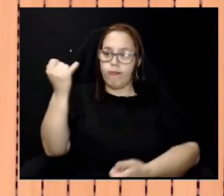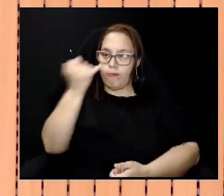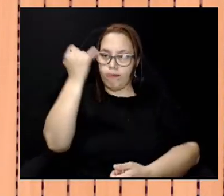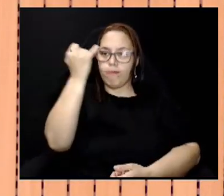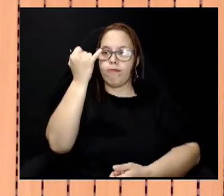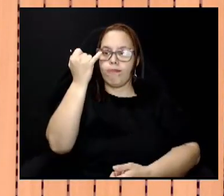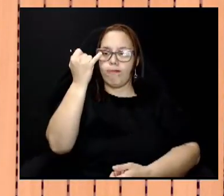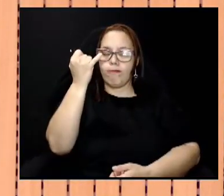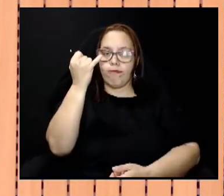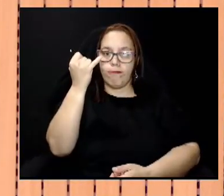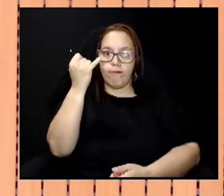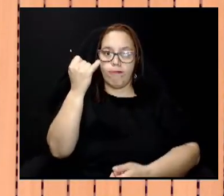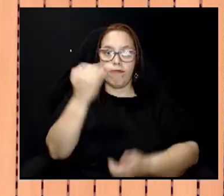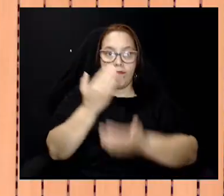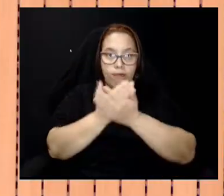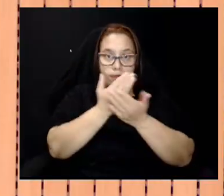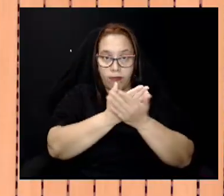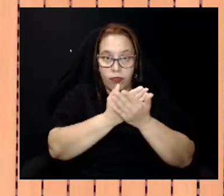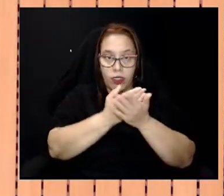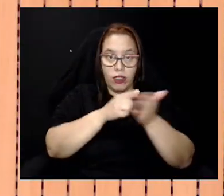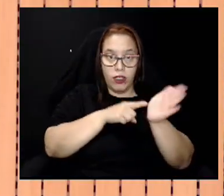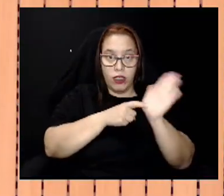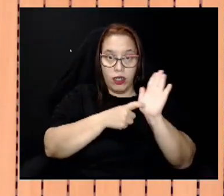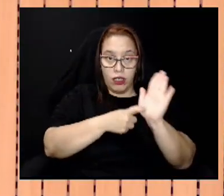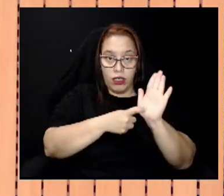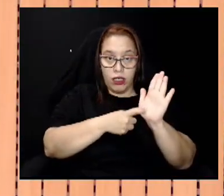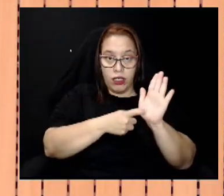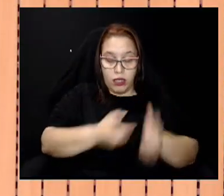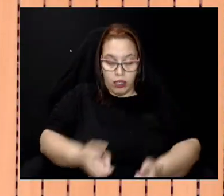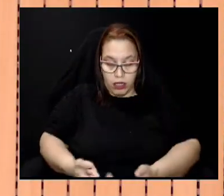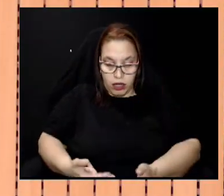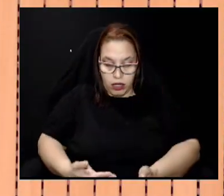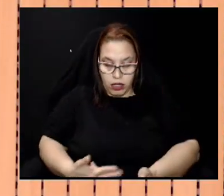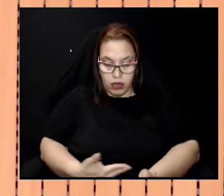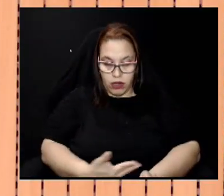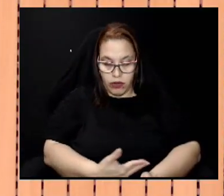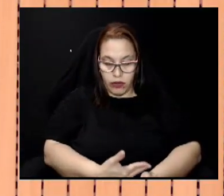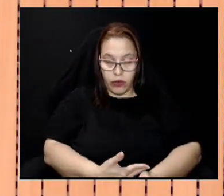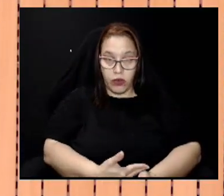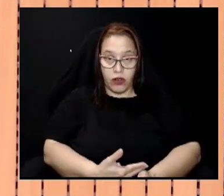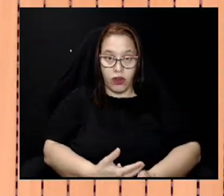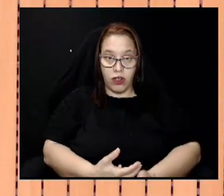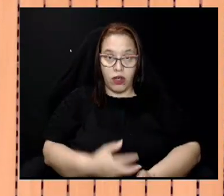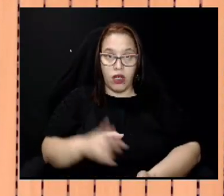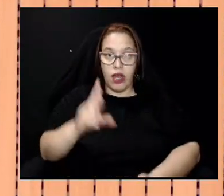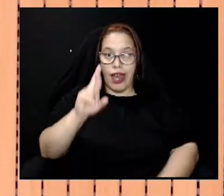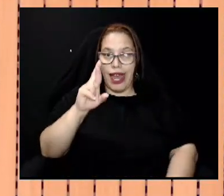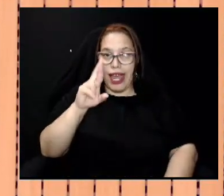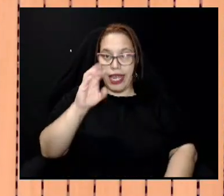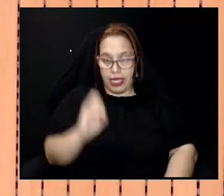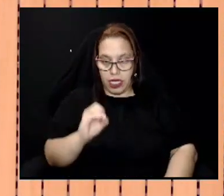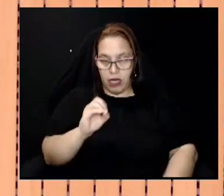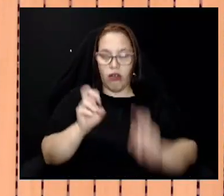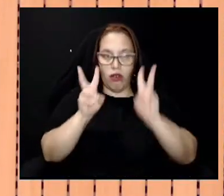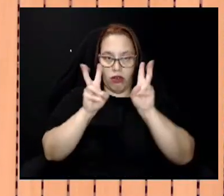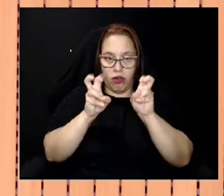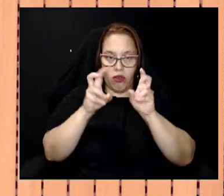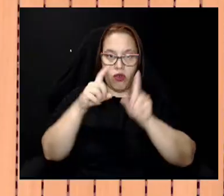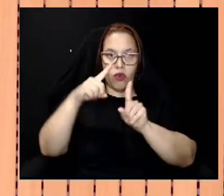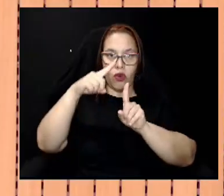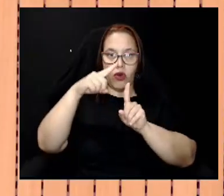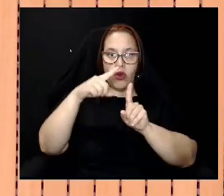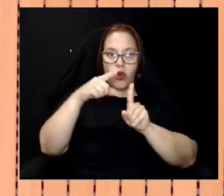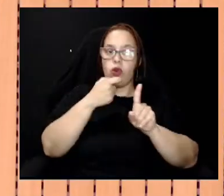os estudos mostram que quando se opera e deixa R0, que a gente chama, é um termo do inglês que é de Residual